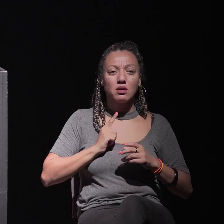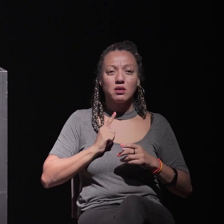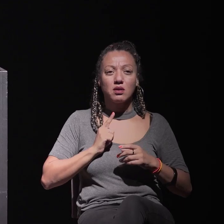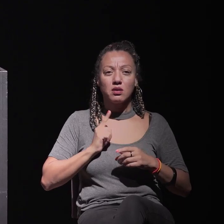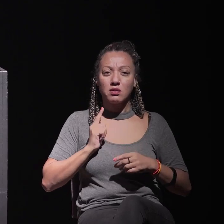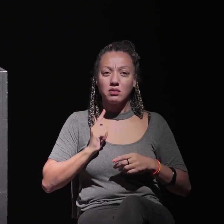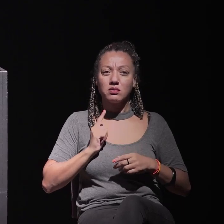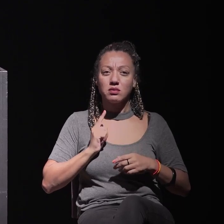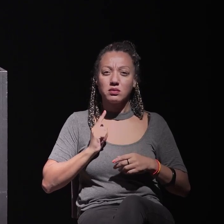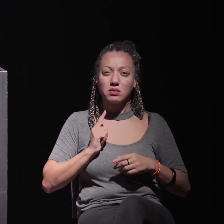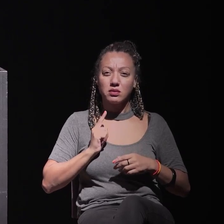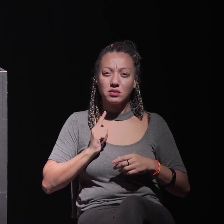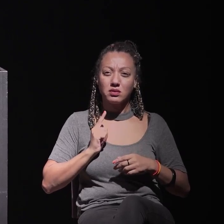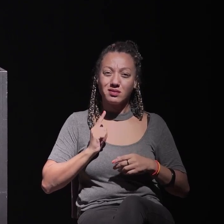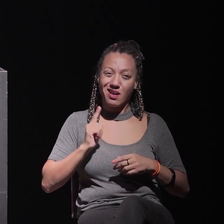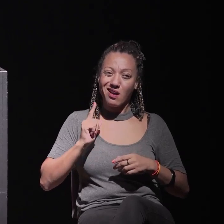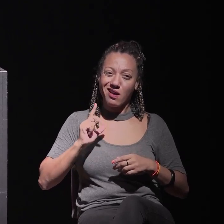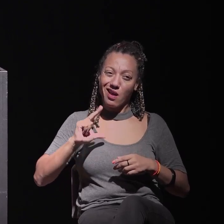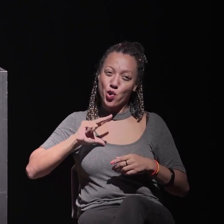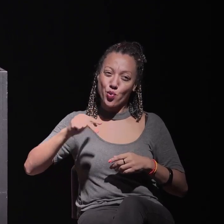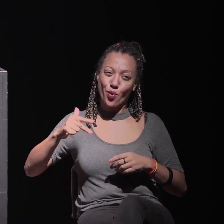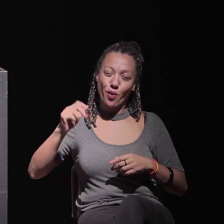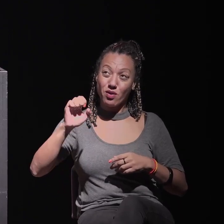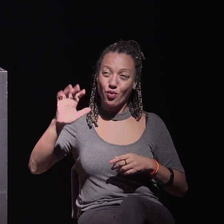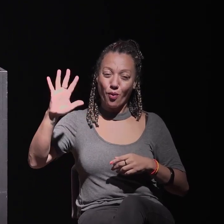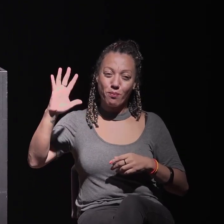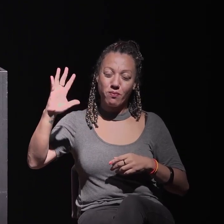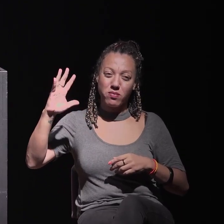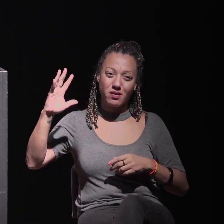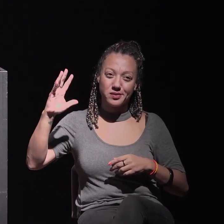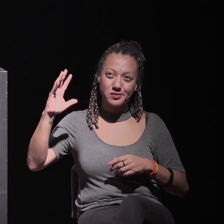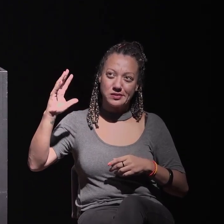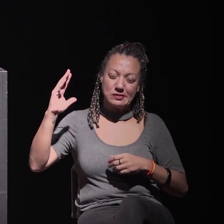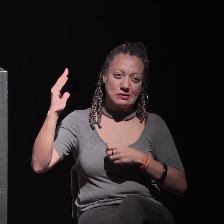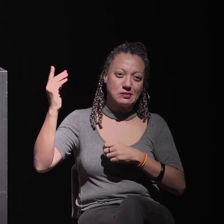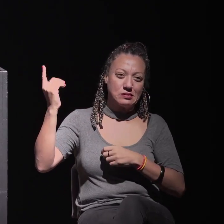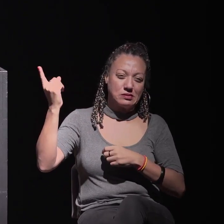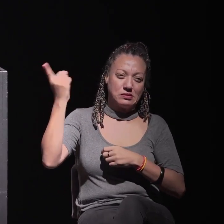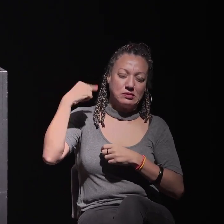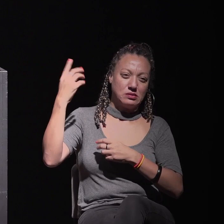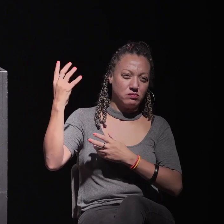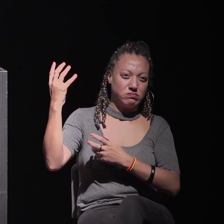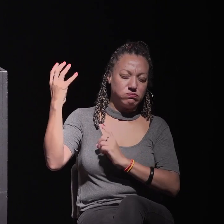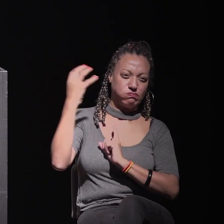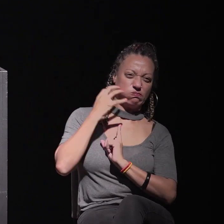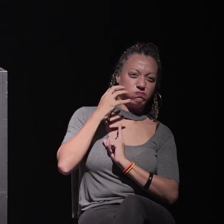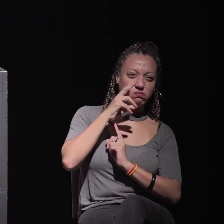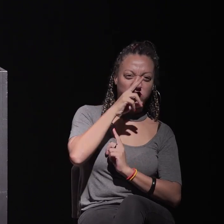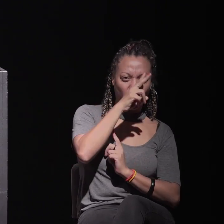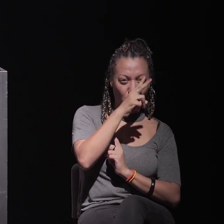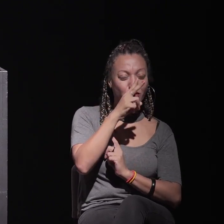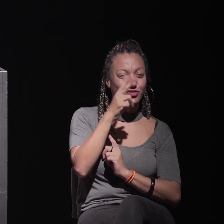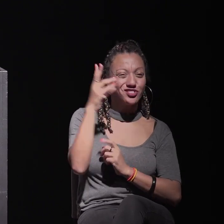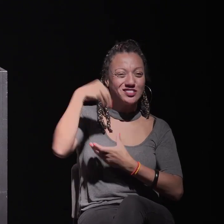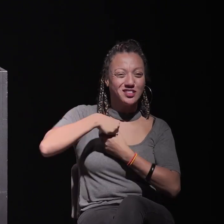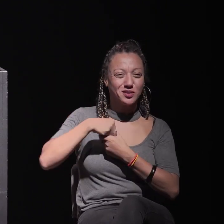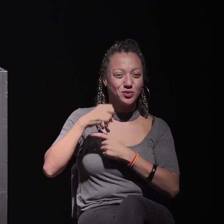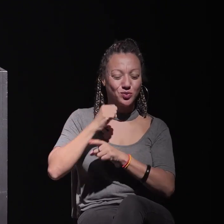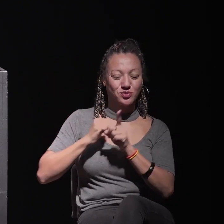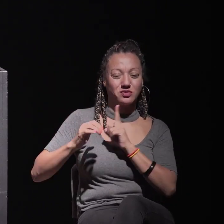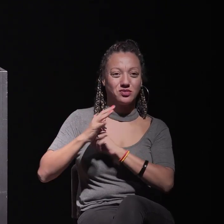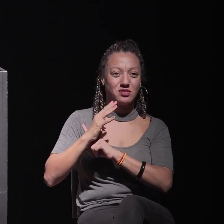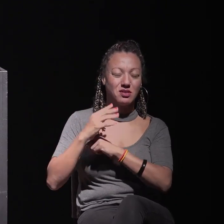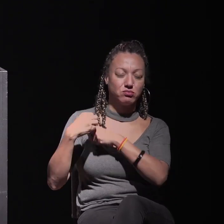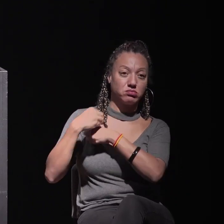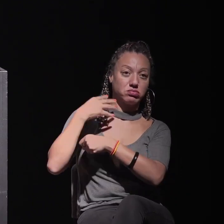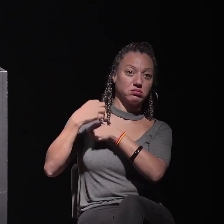questão europeia forçada, imposta, mas que está colocada na nossa leitura sociocultural, mas a gente